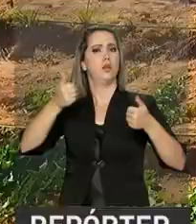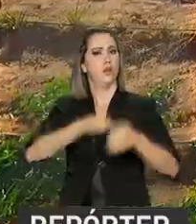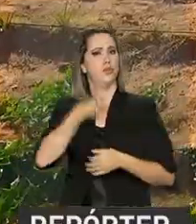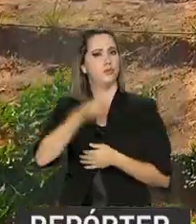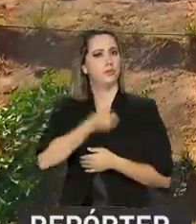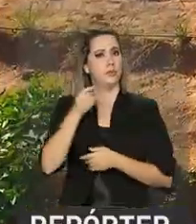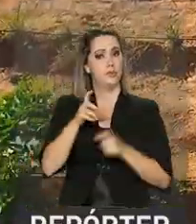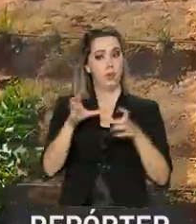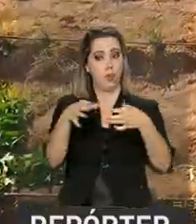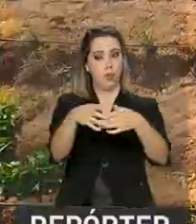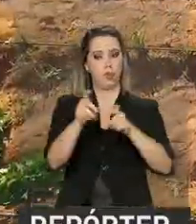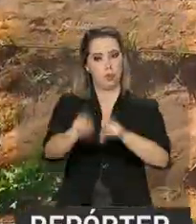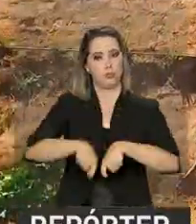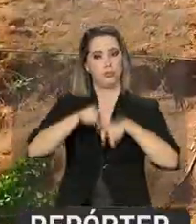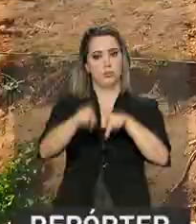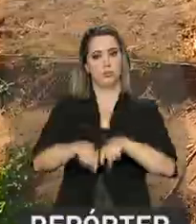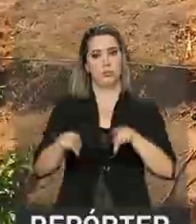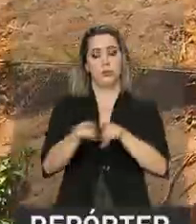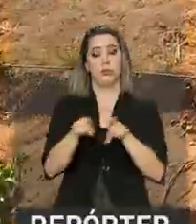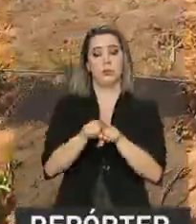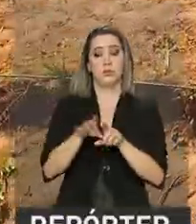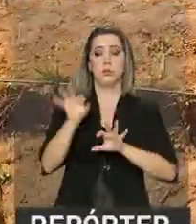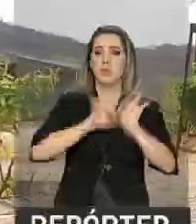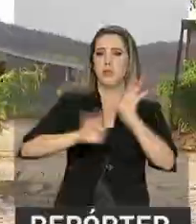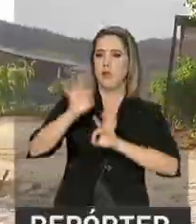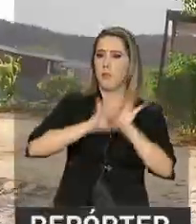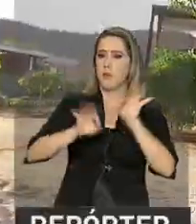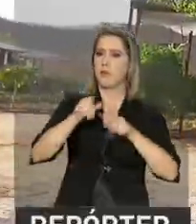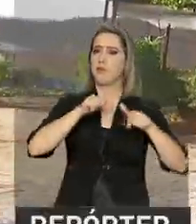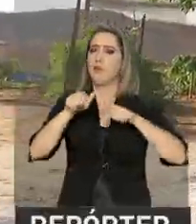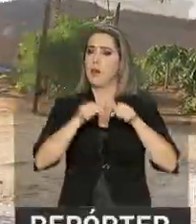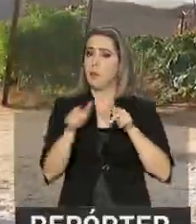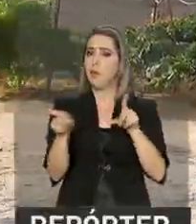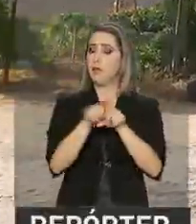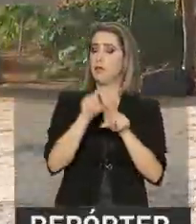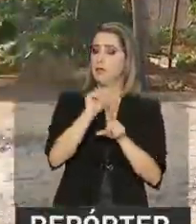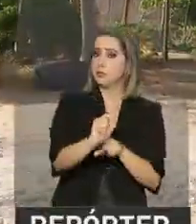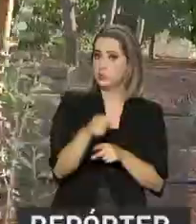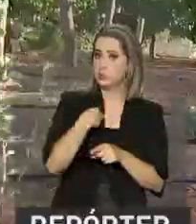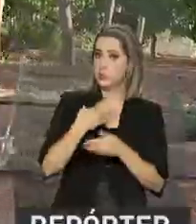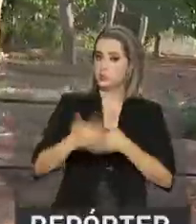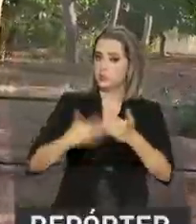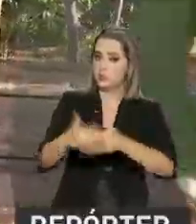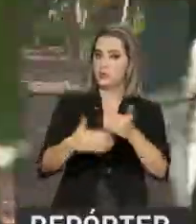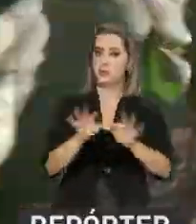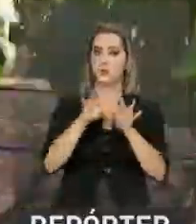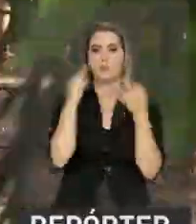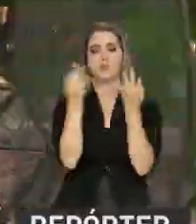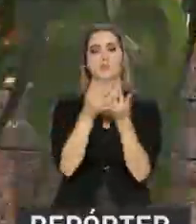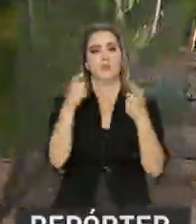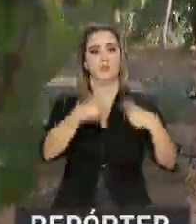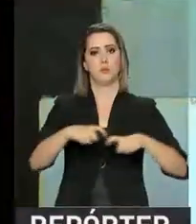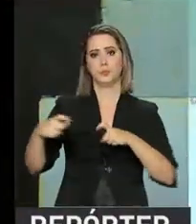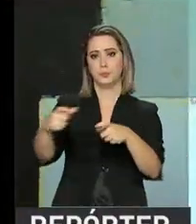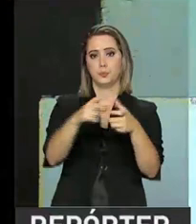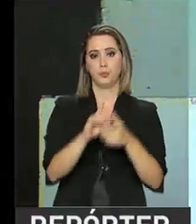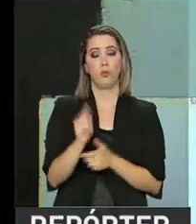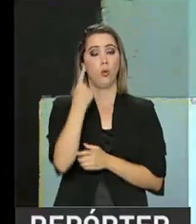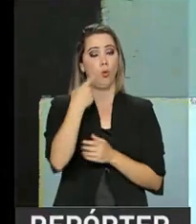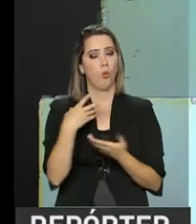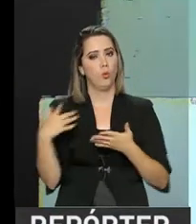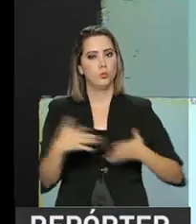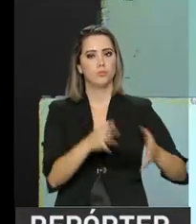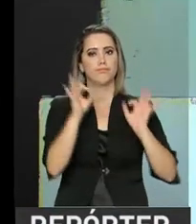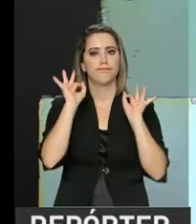pequenos produtores, o governo também tem executado ações para permitir o desenvolvimento das famílias na região. Uma saída